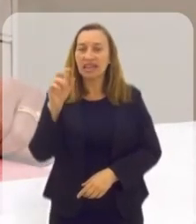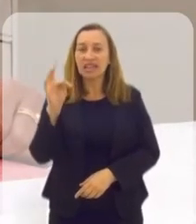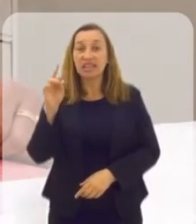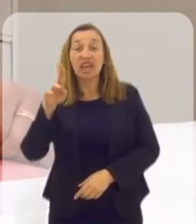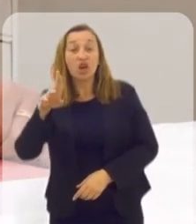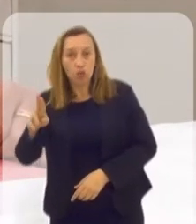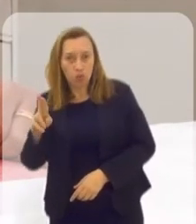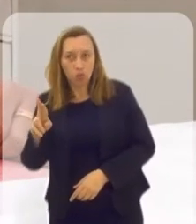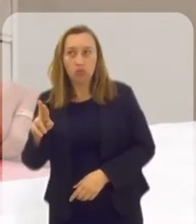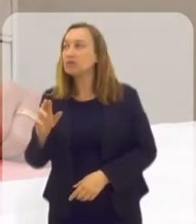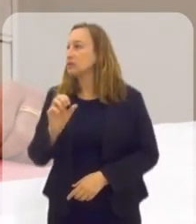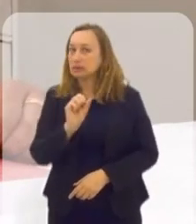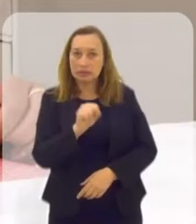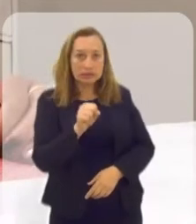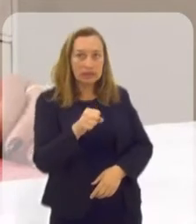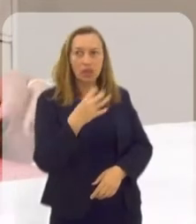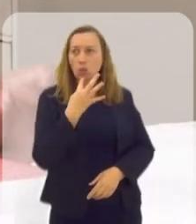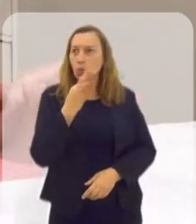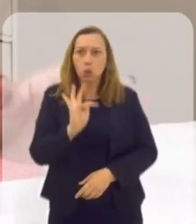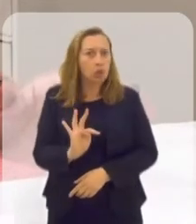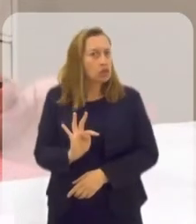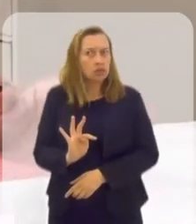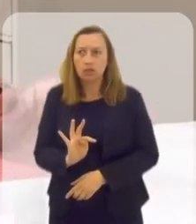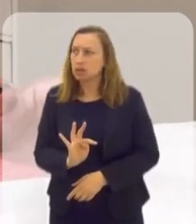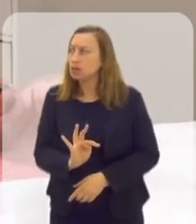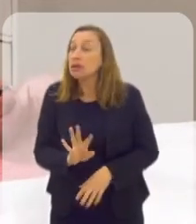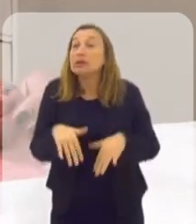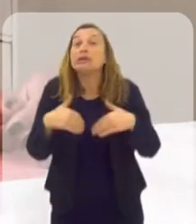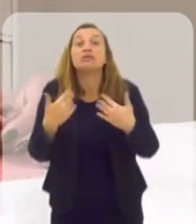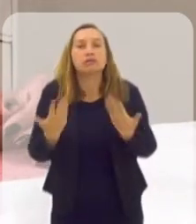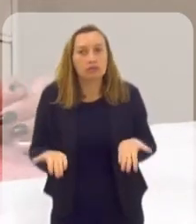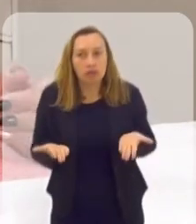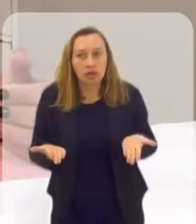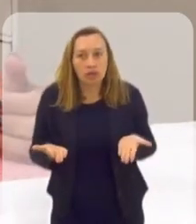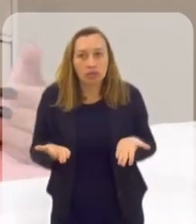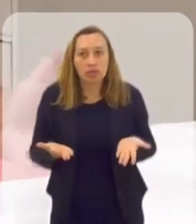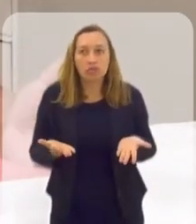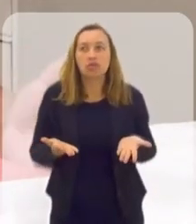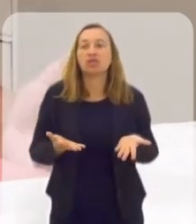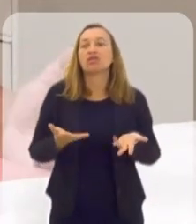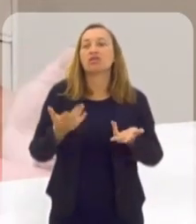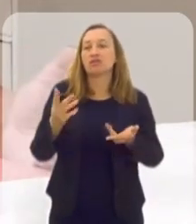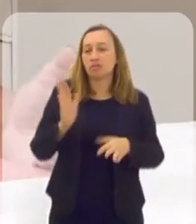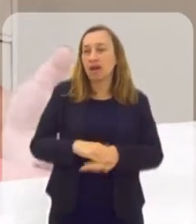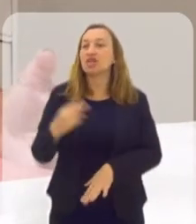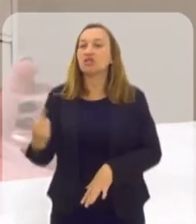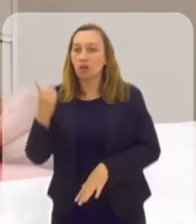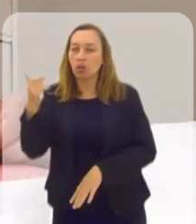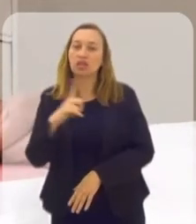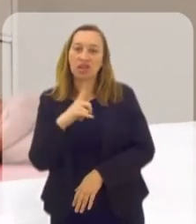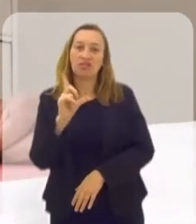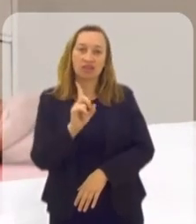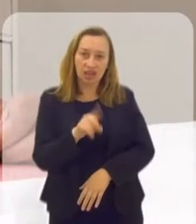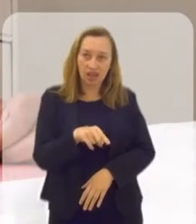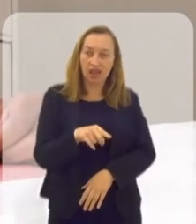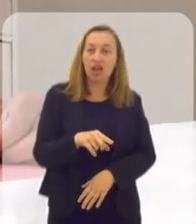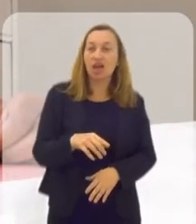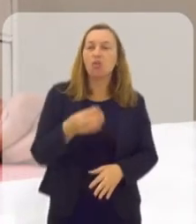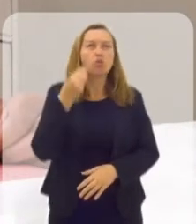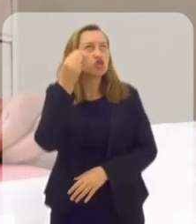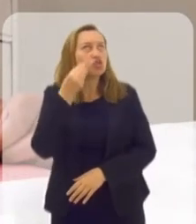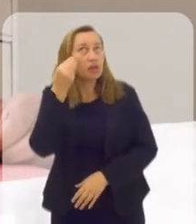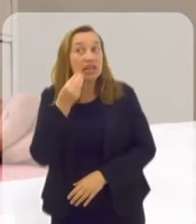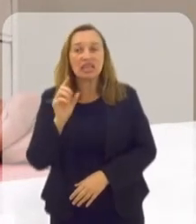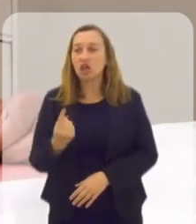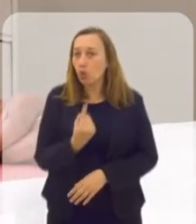ateu. Isso. Então, assim, ele não reconhecia. Então, teve muito mais validade isso, né? É